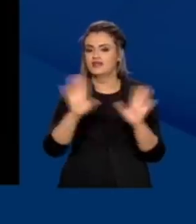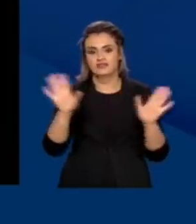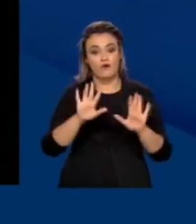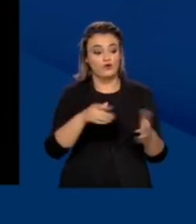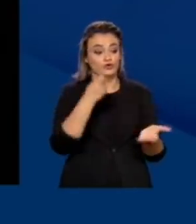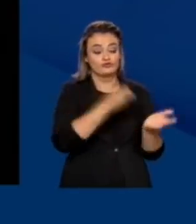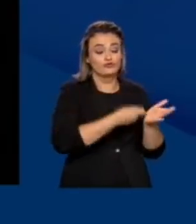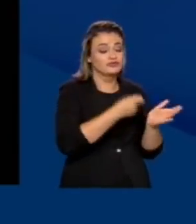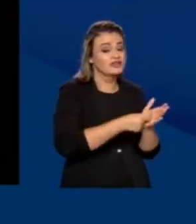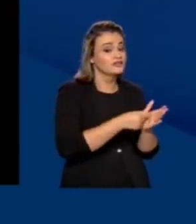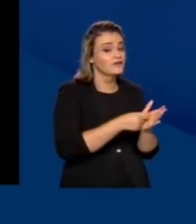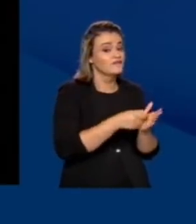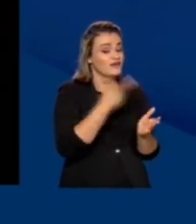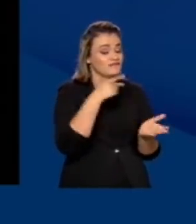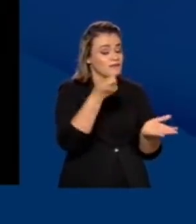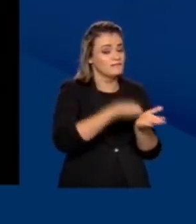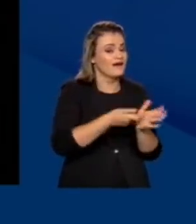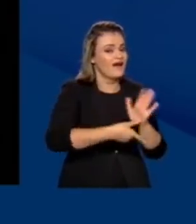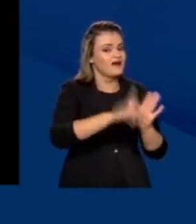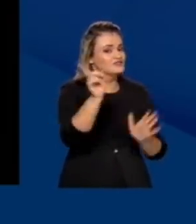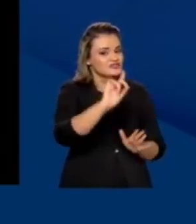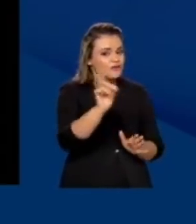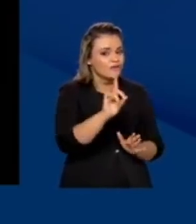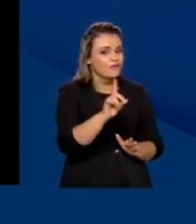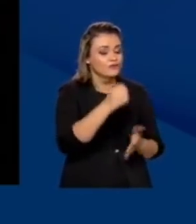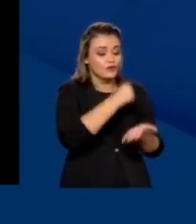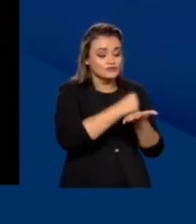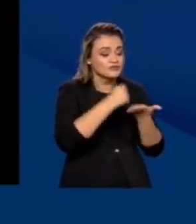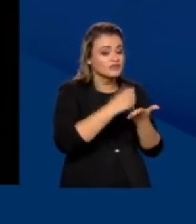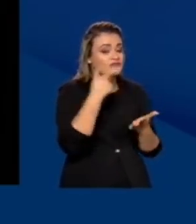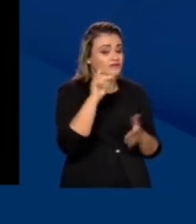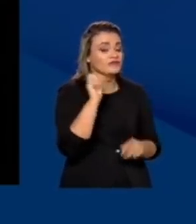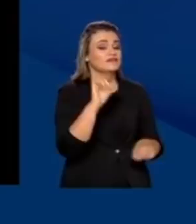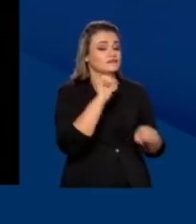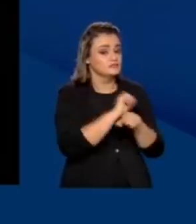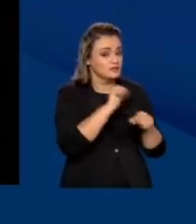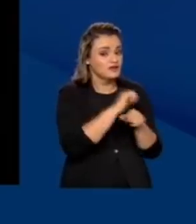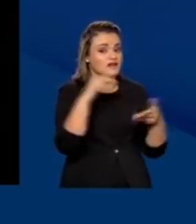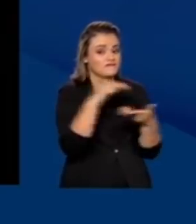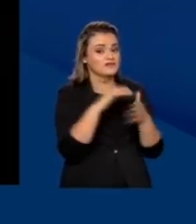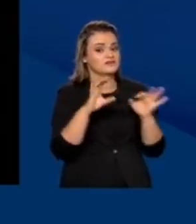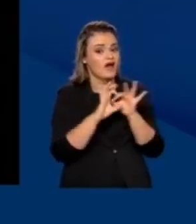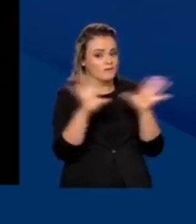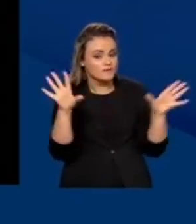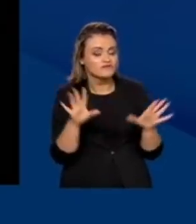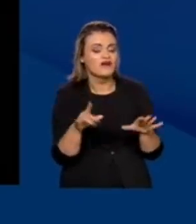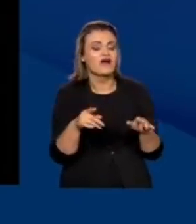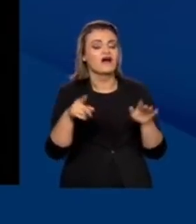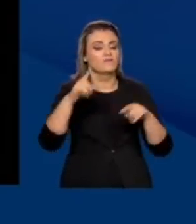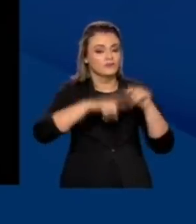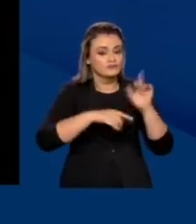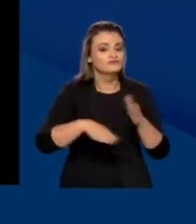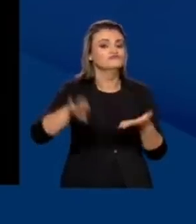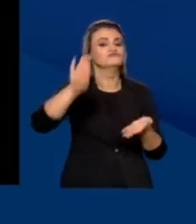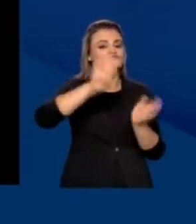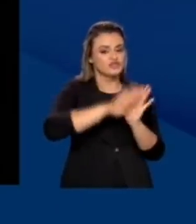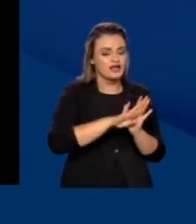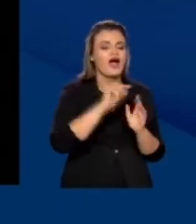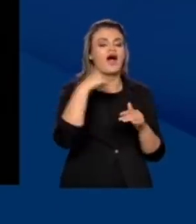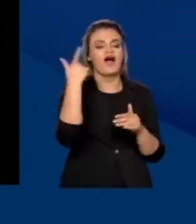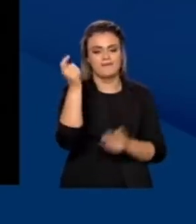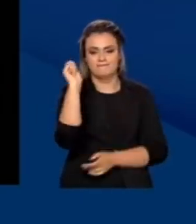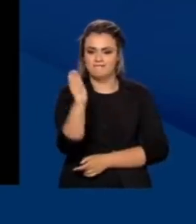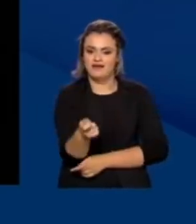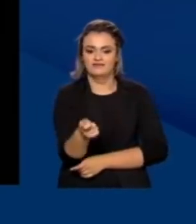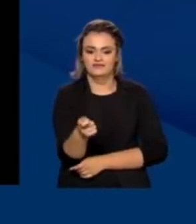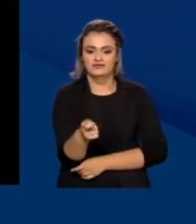não previa pagamento antecipado, somente após a aprovação da Anvisa e entrega do produto. Então, ele